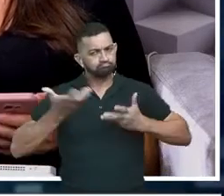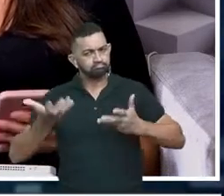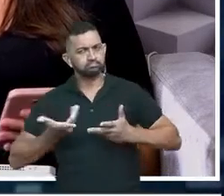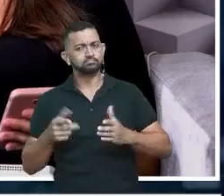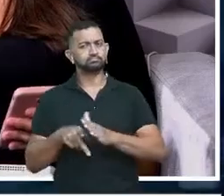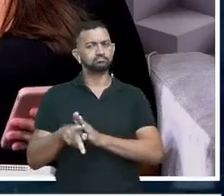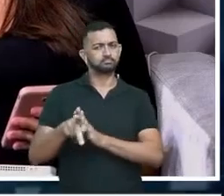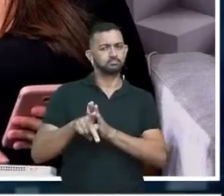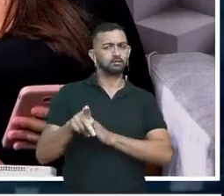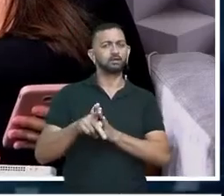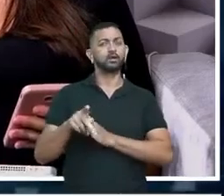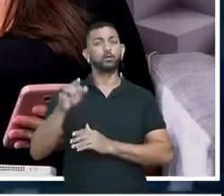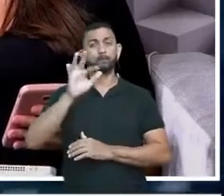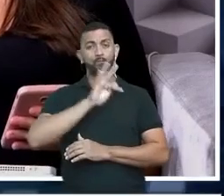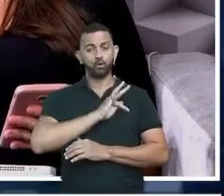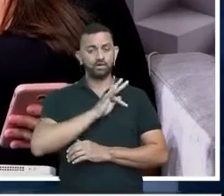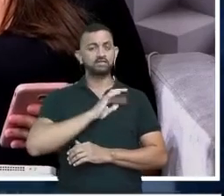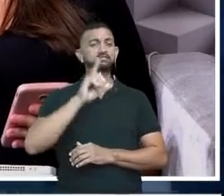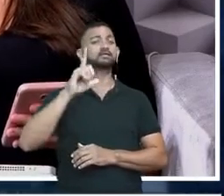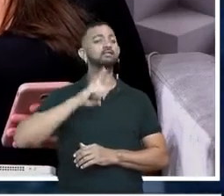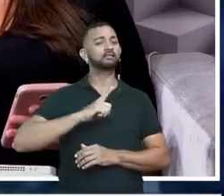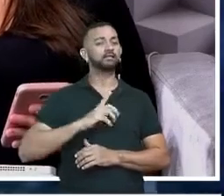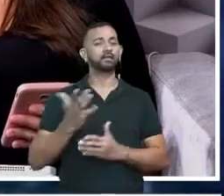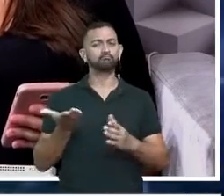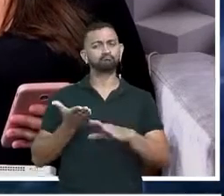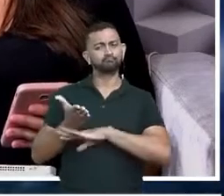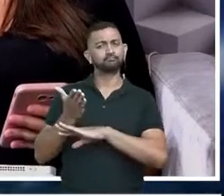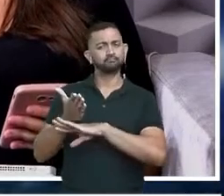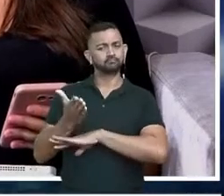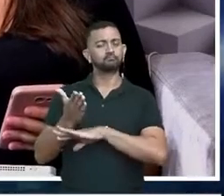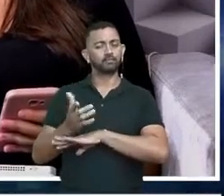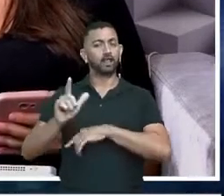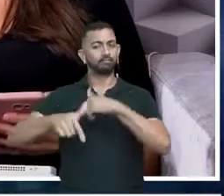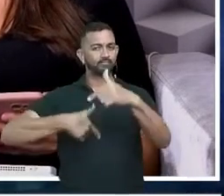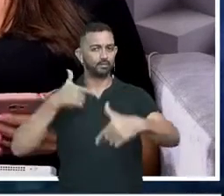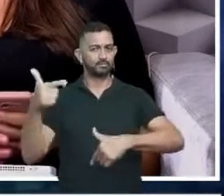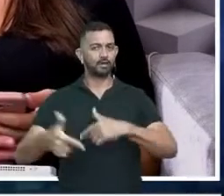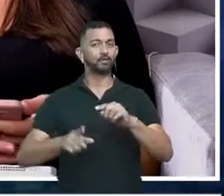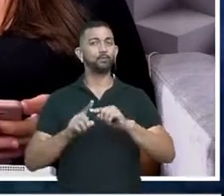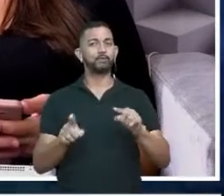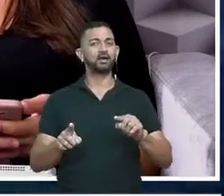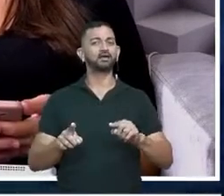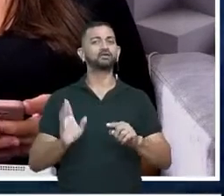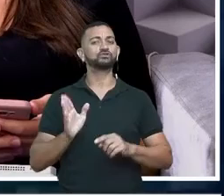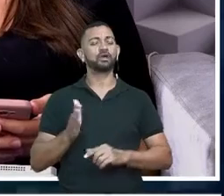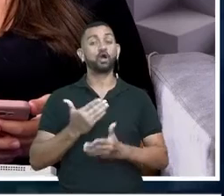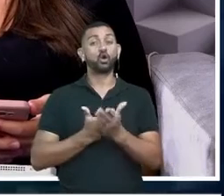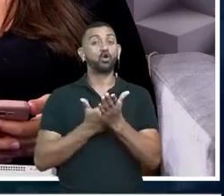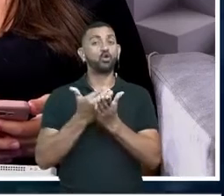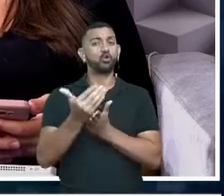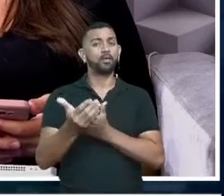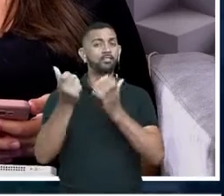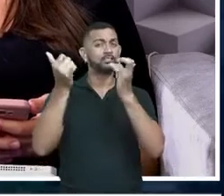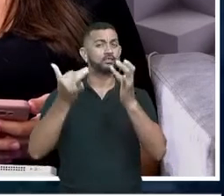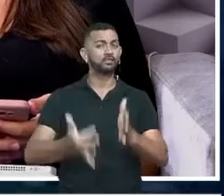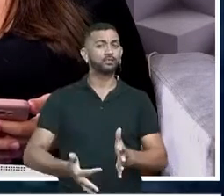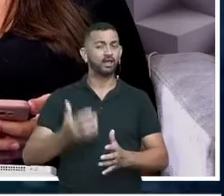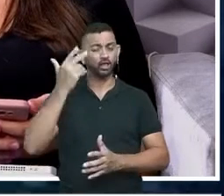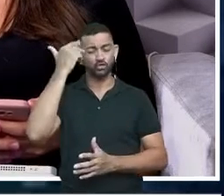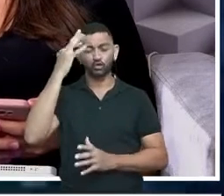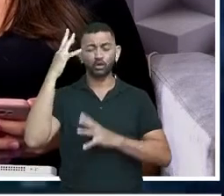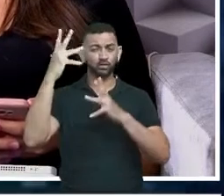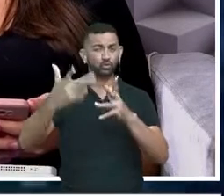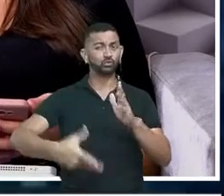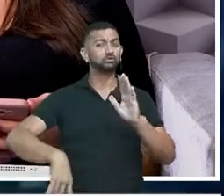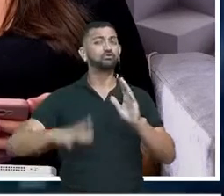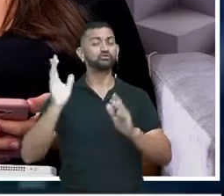elucidação será feita pela Polícia Civil que também participa da operação participa desse trabalho mas vai valer a gente vai começar falando